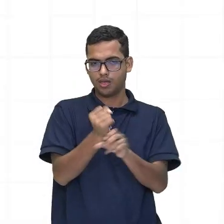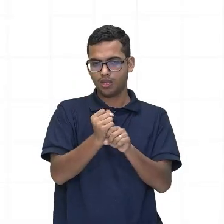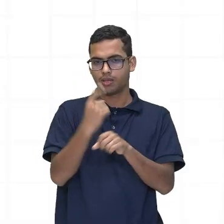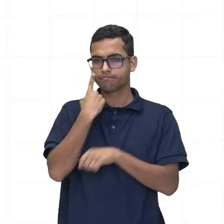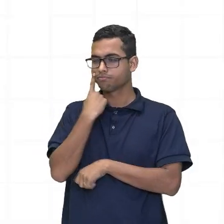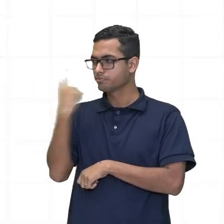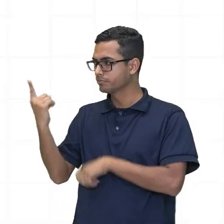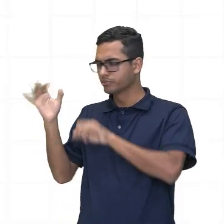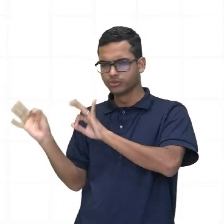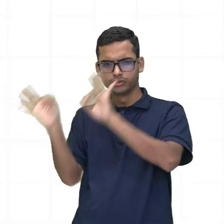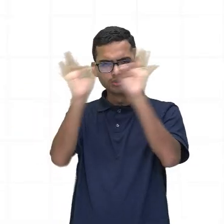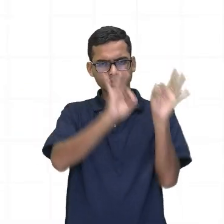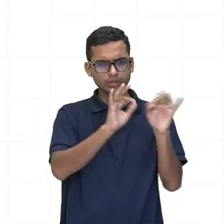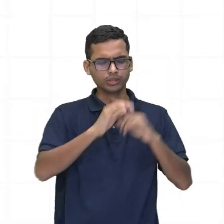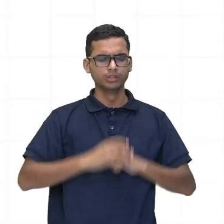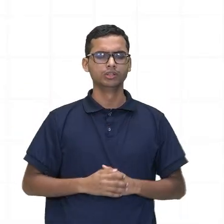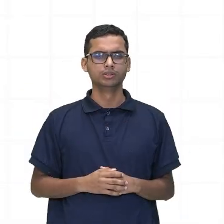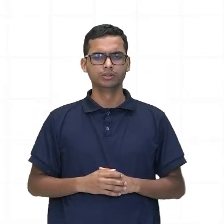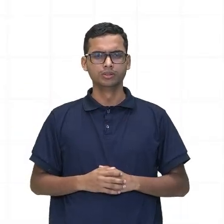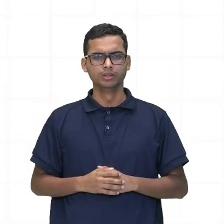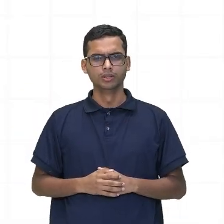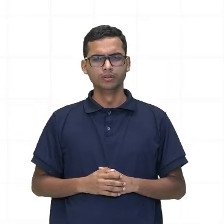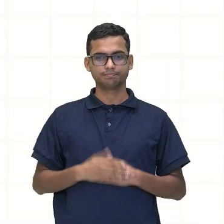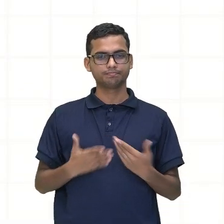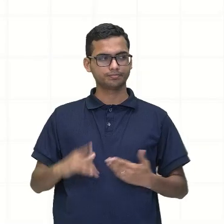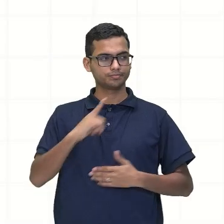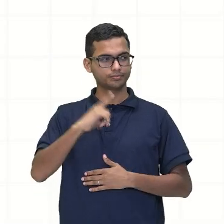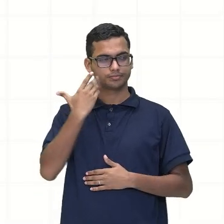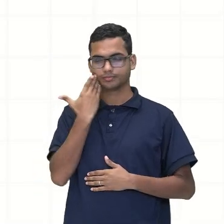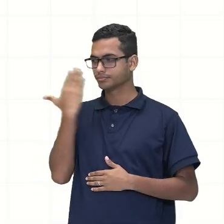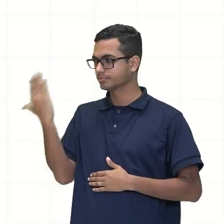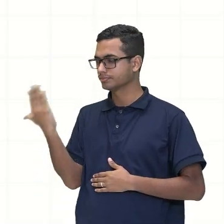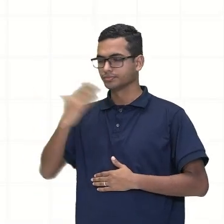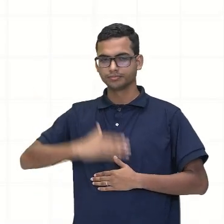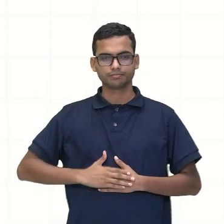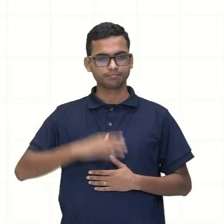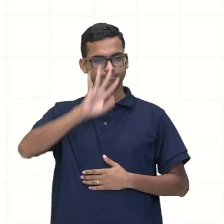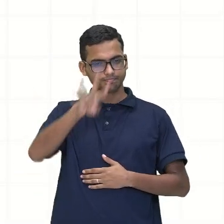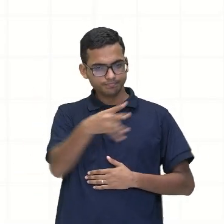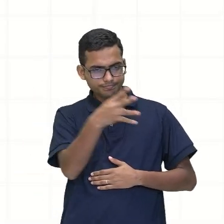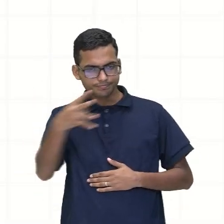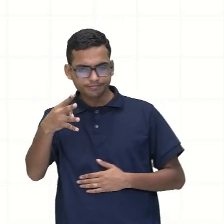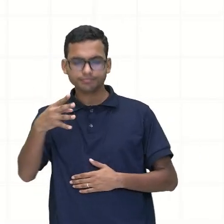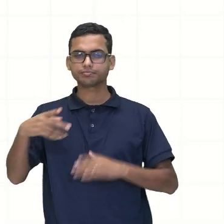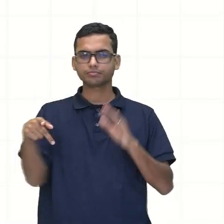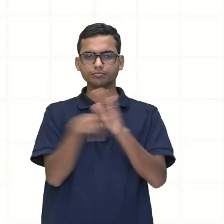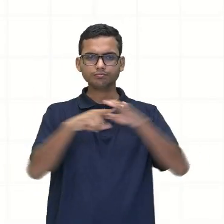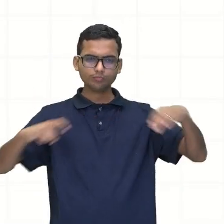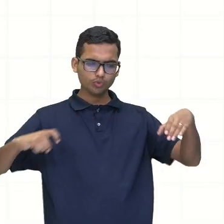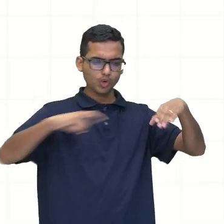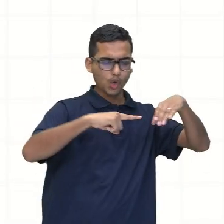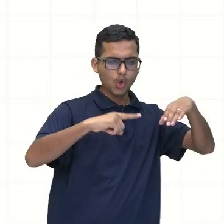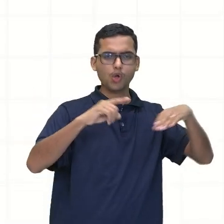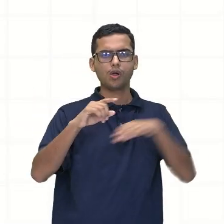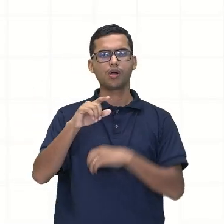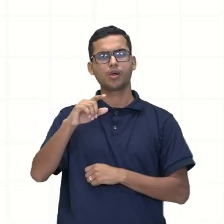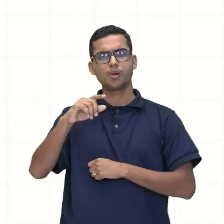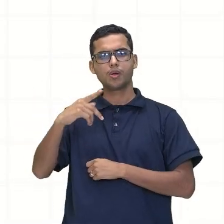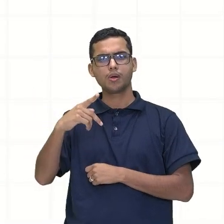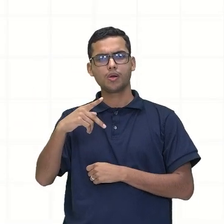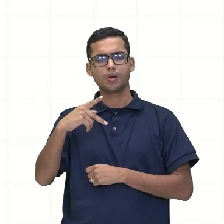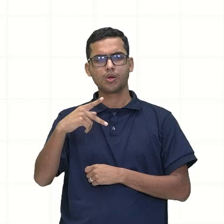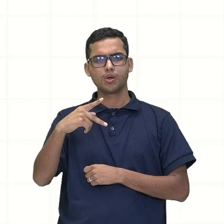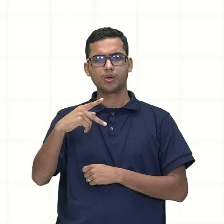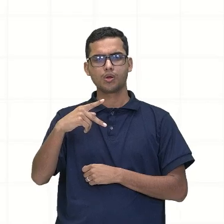vamos lá. Então, aí temos a nossa tabela. Vamos lá, gols pro é o quê? Os nossos